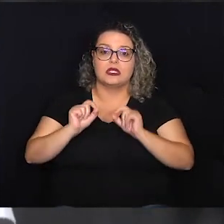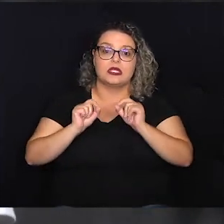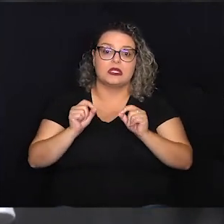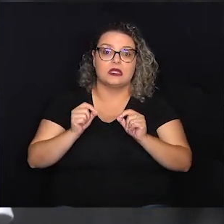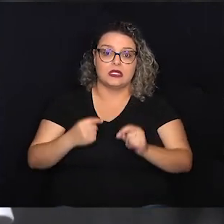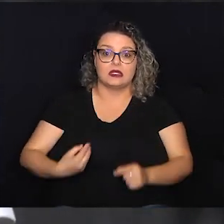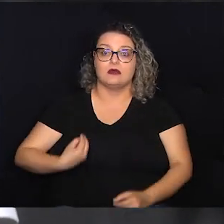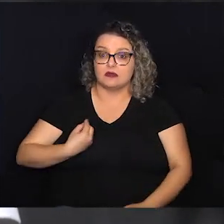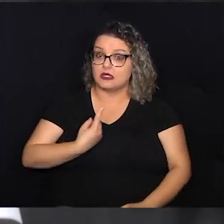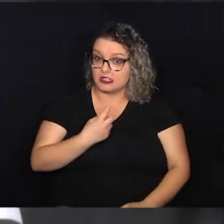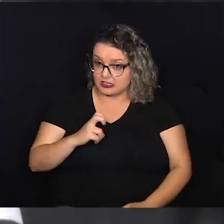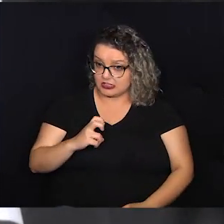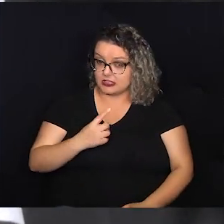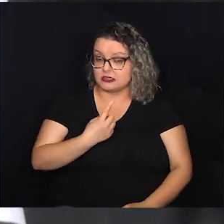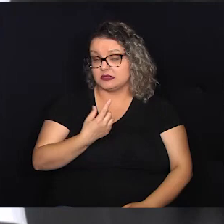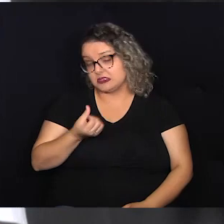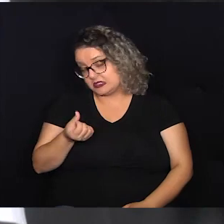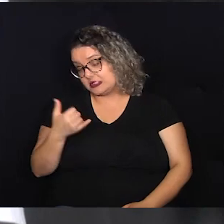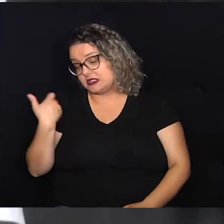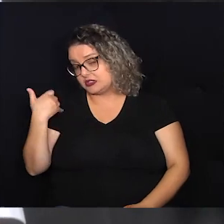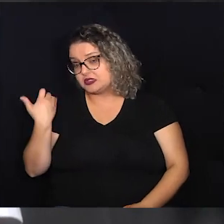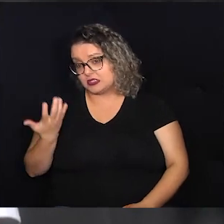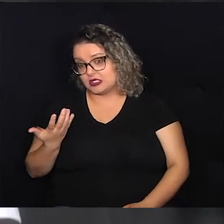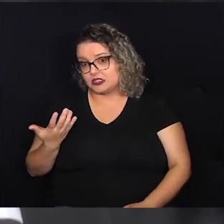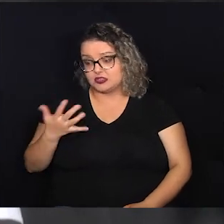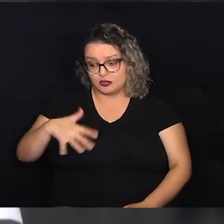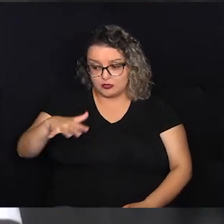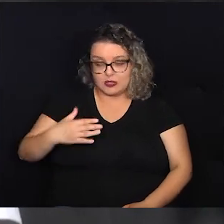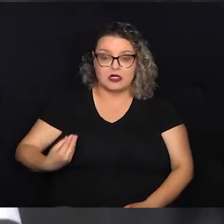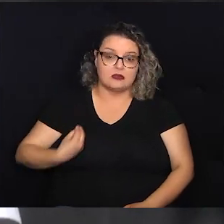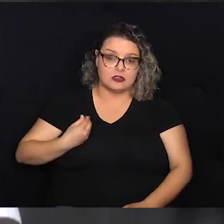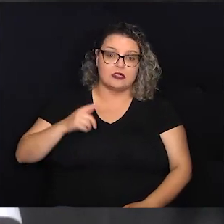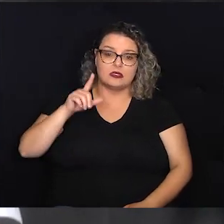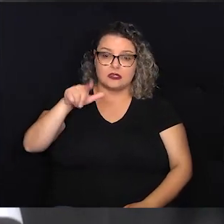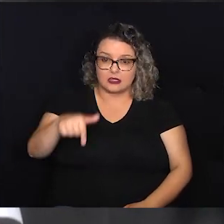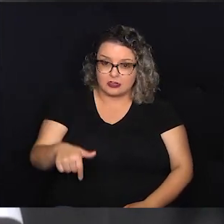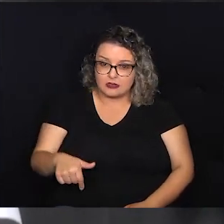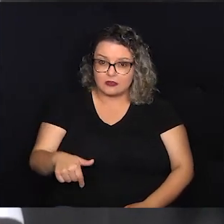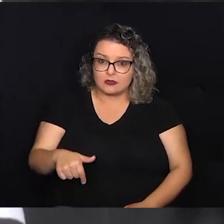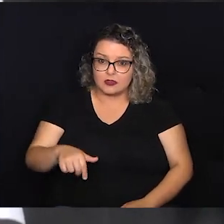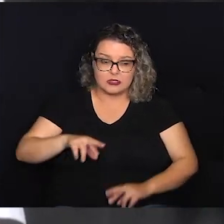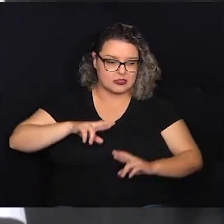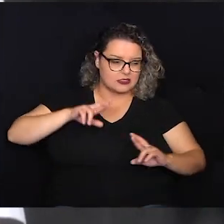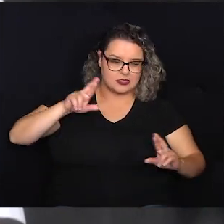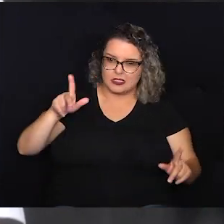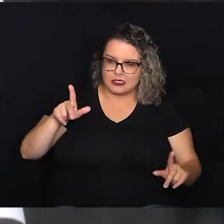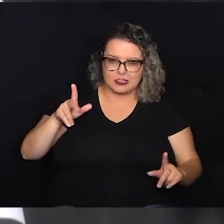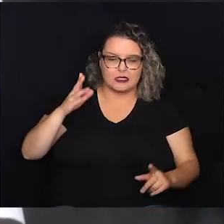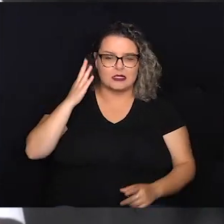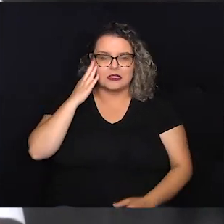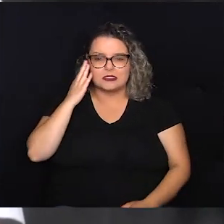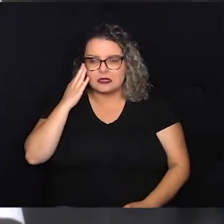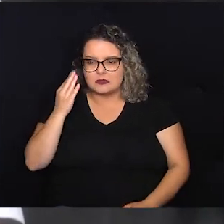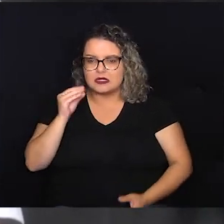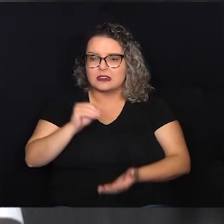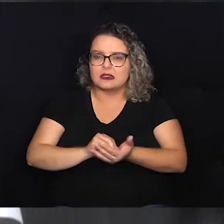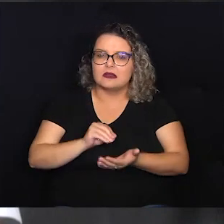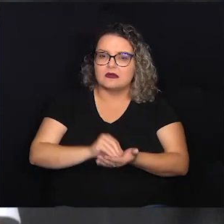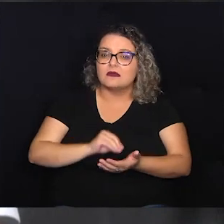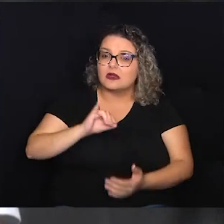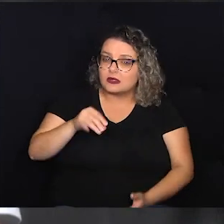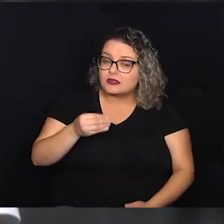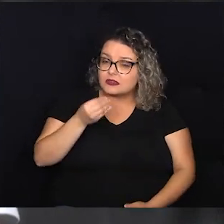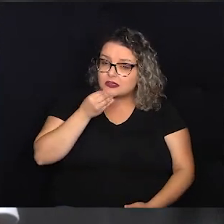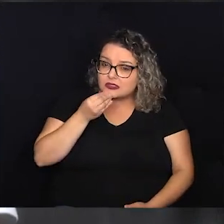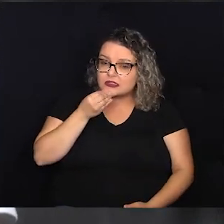que eu via aqui, porque quem viveu 15, 16 anos numa região que nem eu vivi, e depois vir nesse